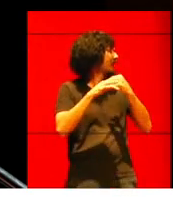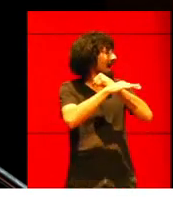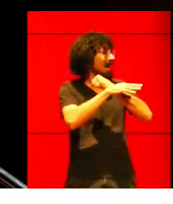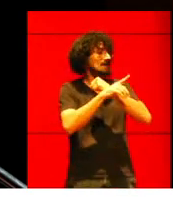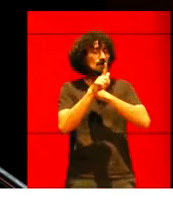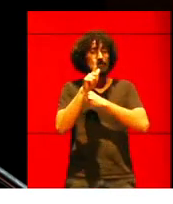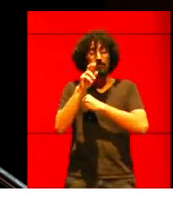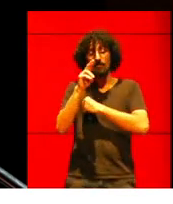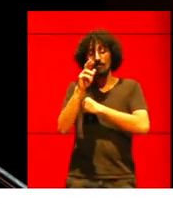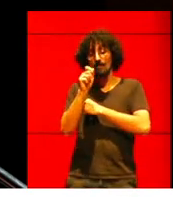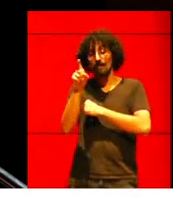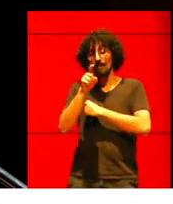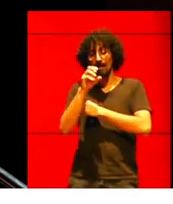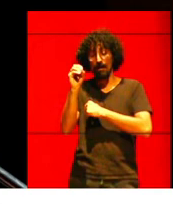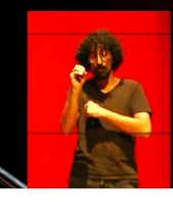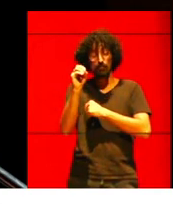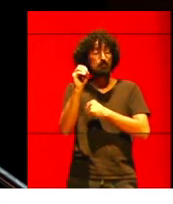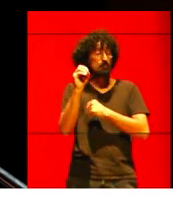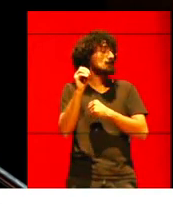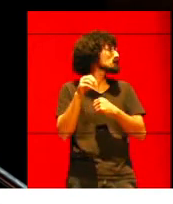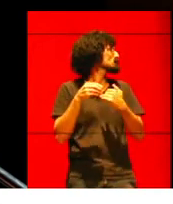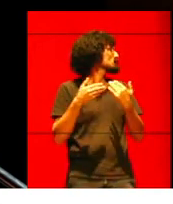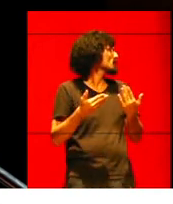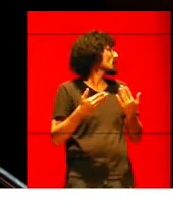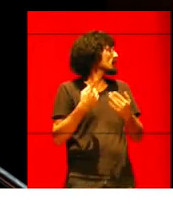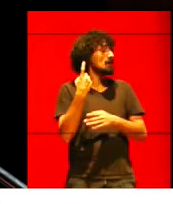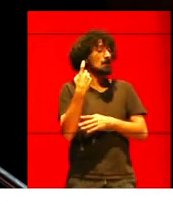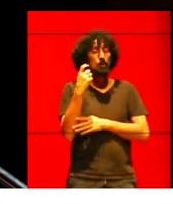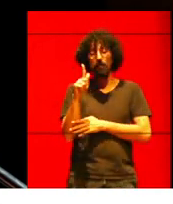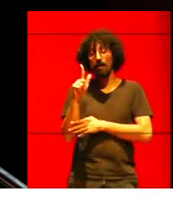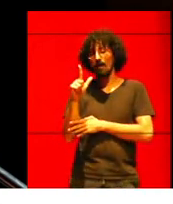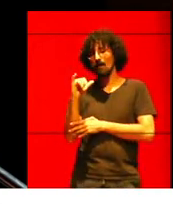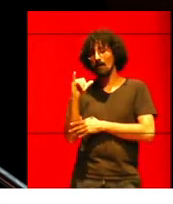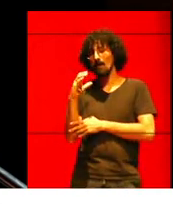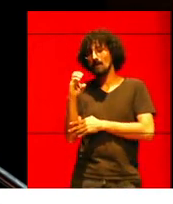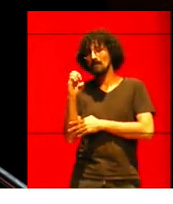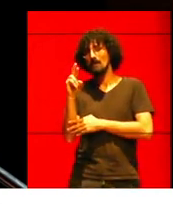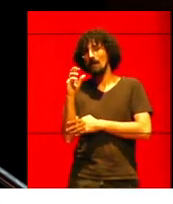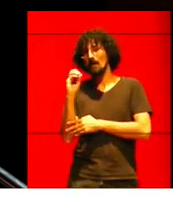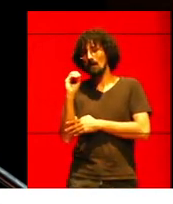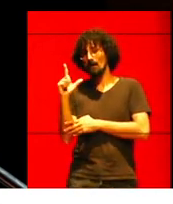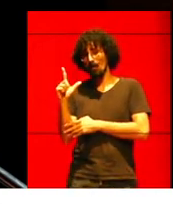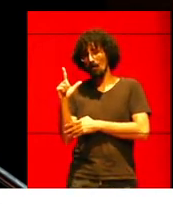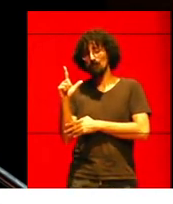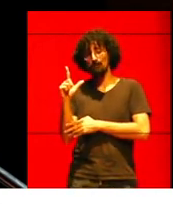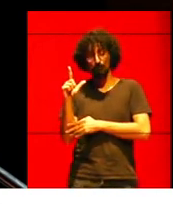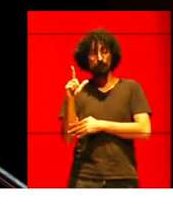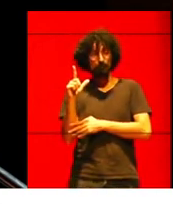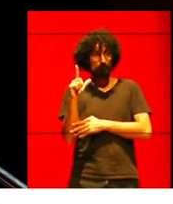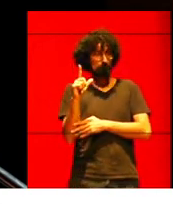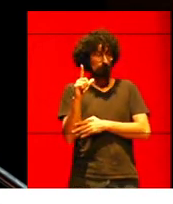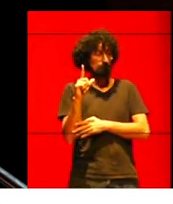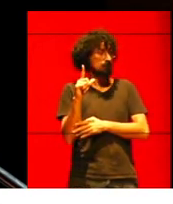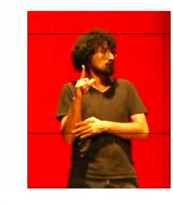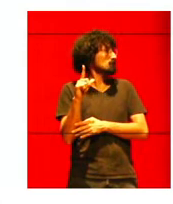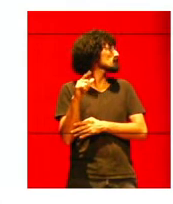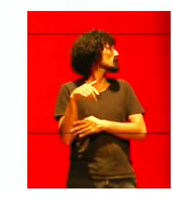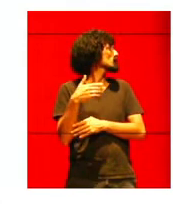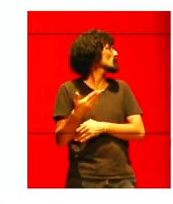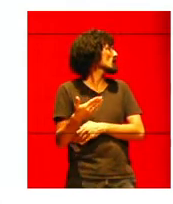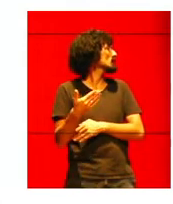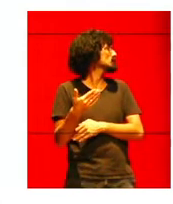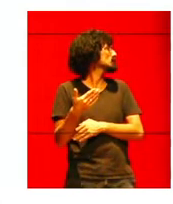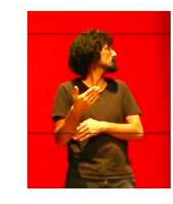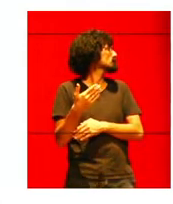com a professora Thaís. E uma molécula de glicerol. O glicerol é um álcool e ele vai formar, através